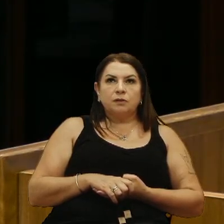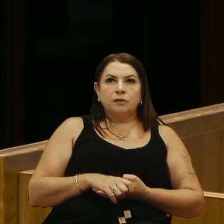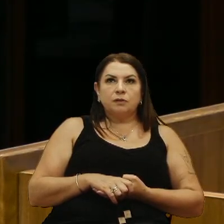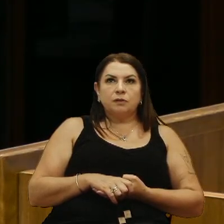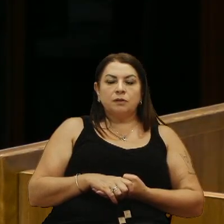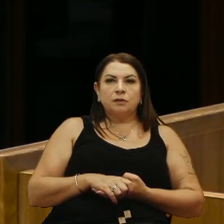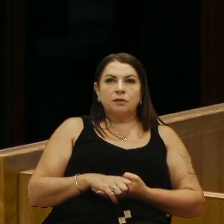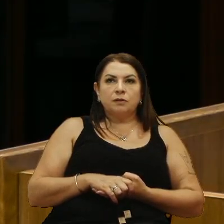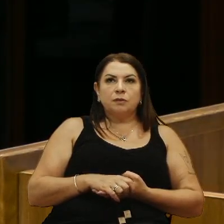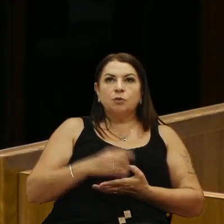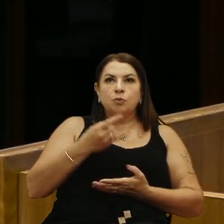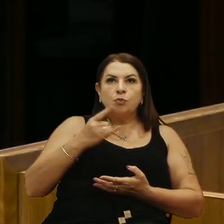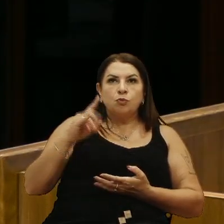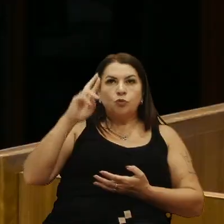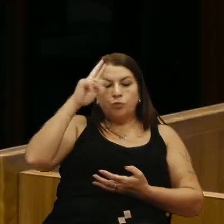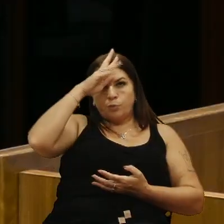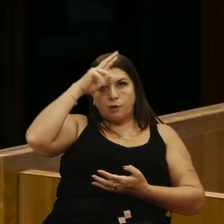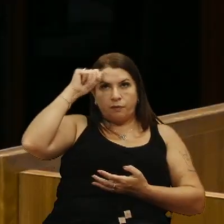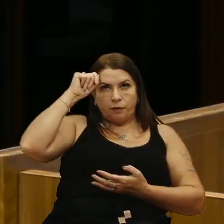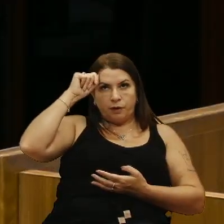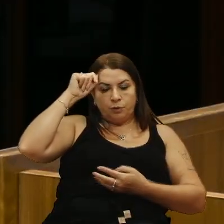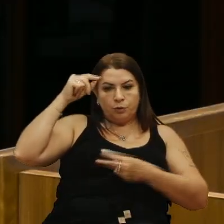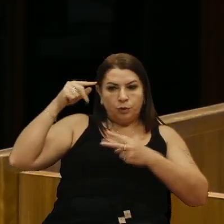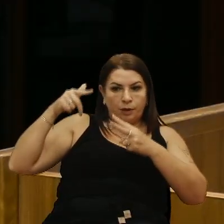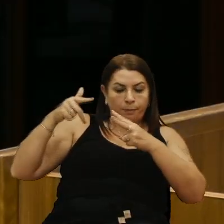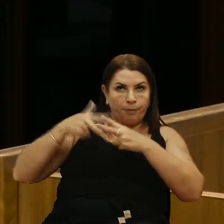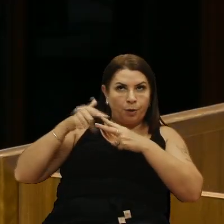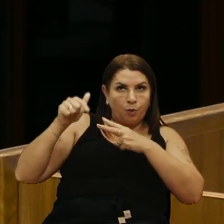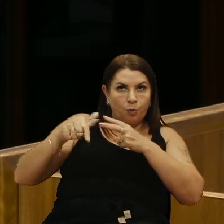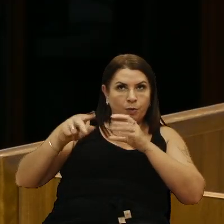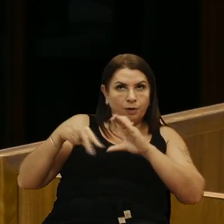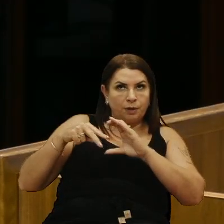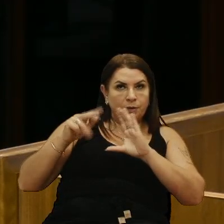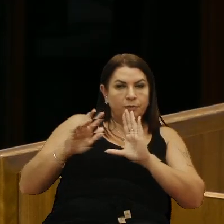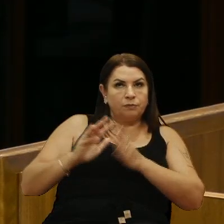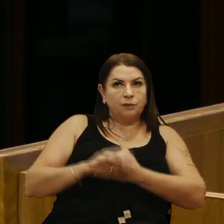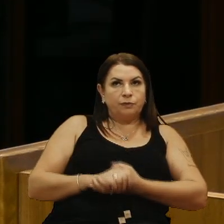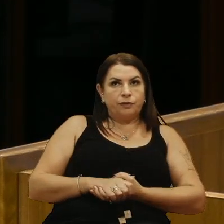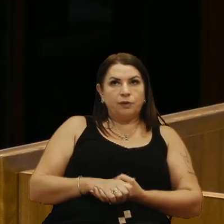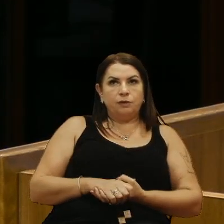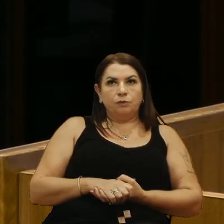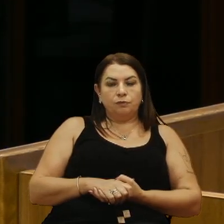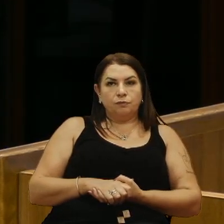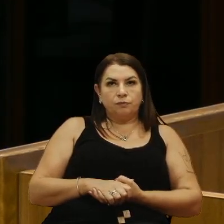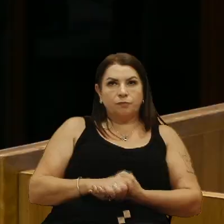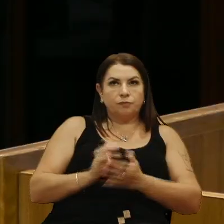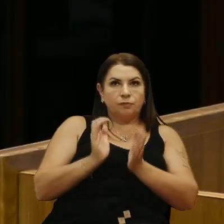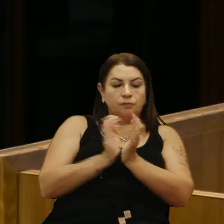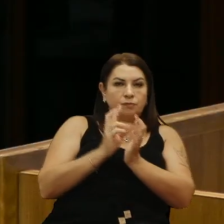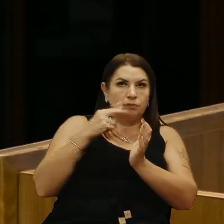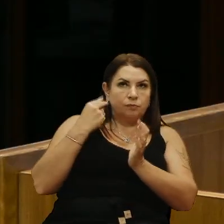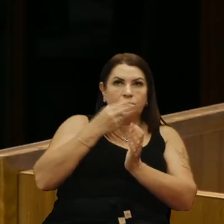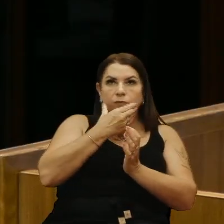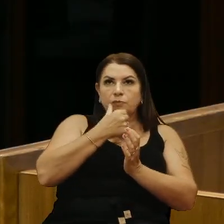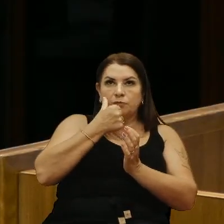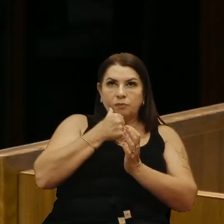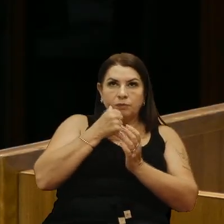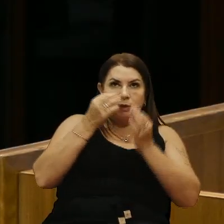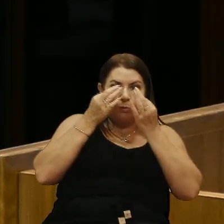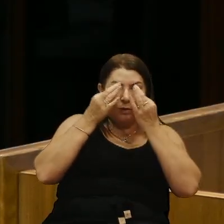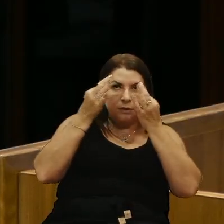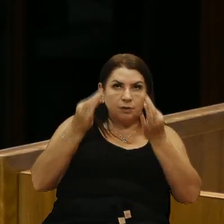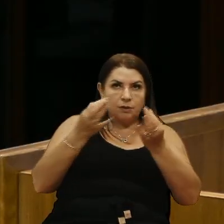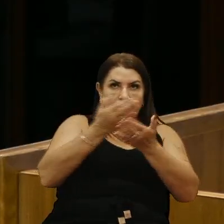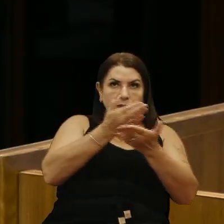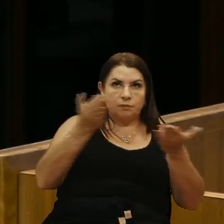O último prefeito que brigou com o Poder Legislativo, colegas vereadores e vereadoras, atenção de